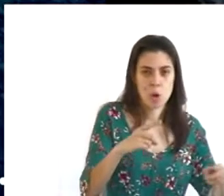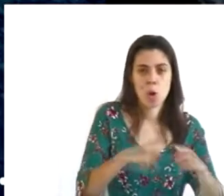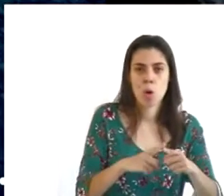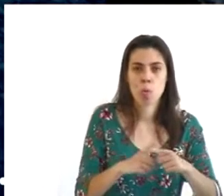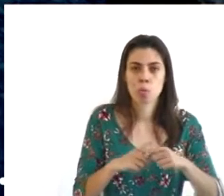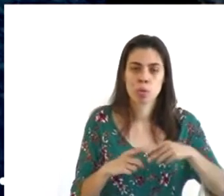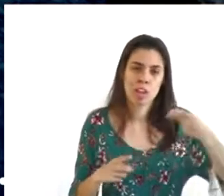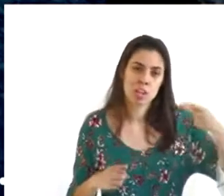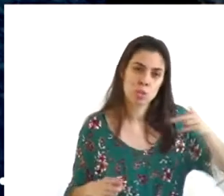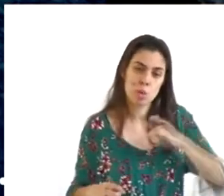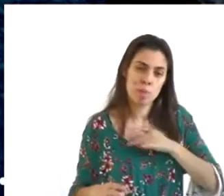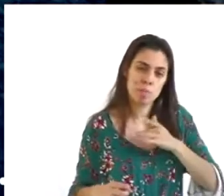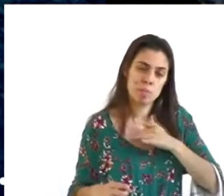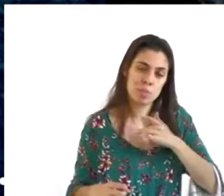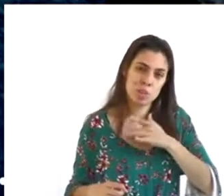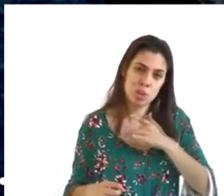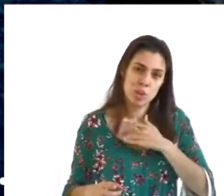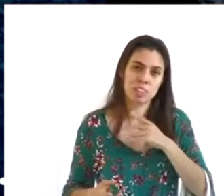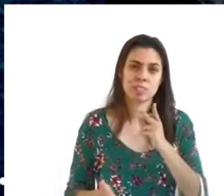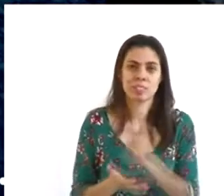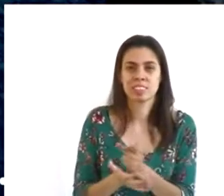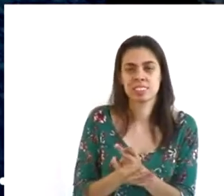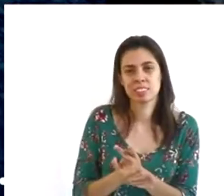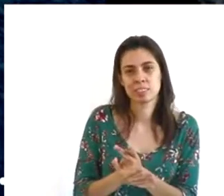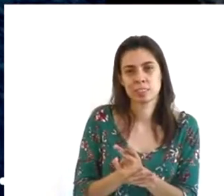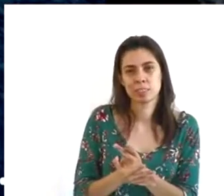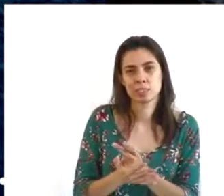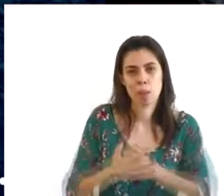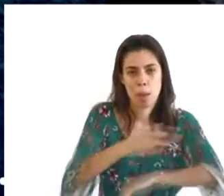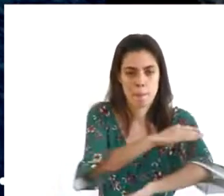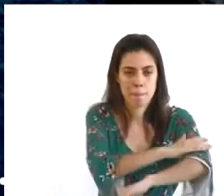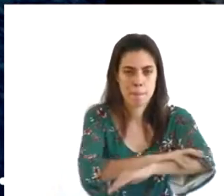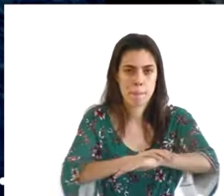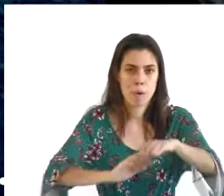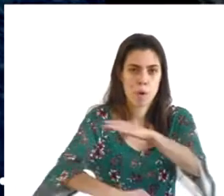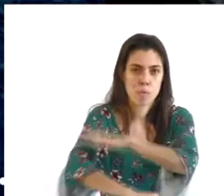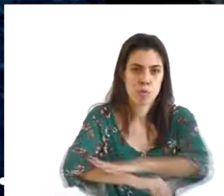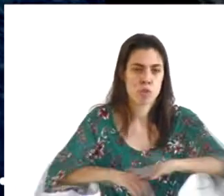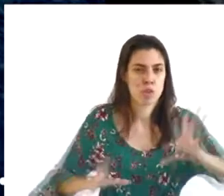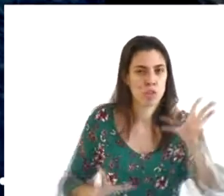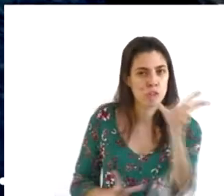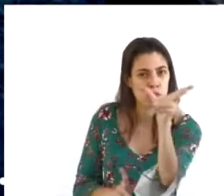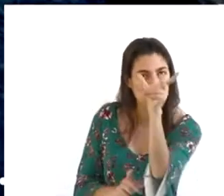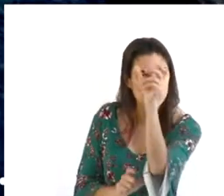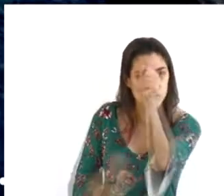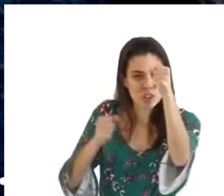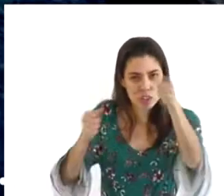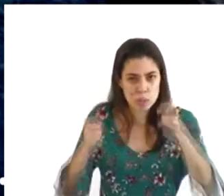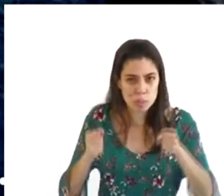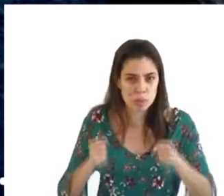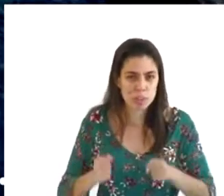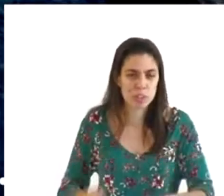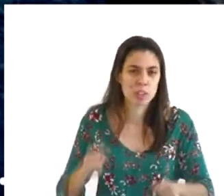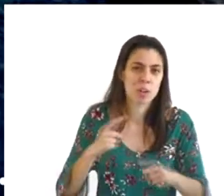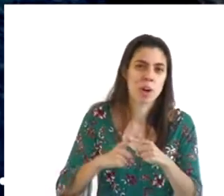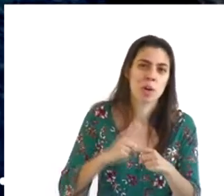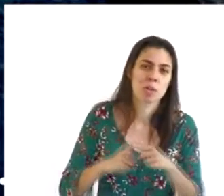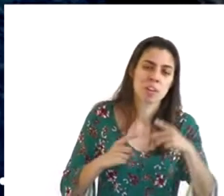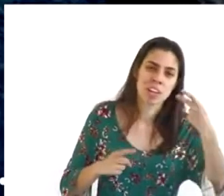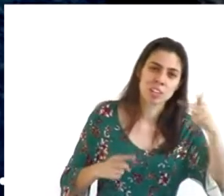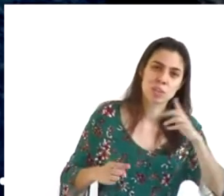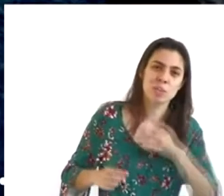sempre. Com mão poderosa e braço estendido, porque a sua misericórdia dura para